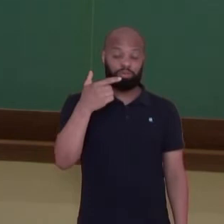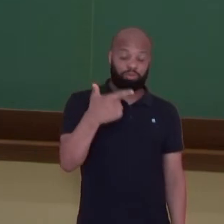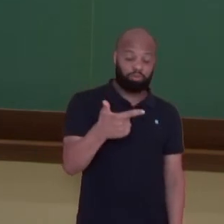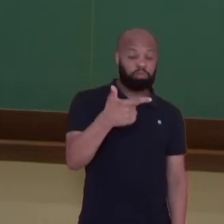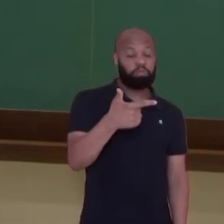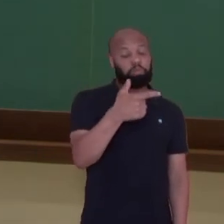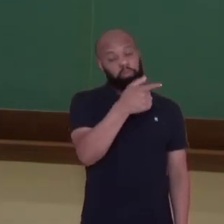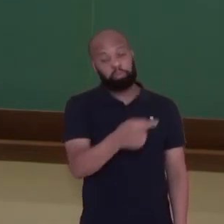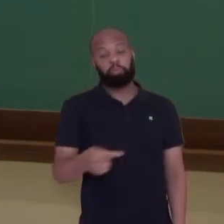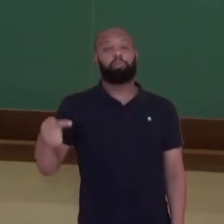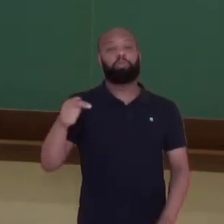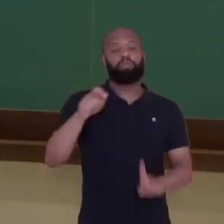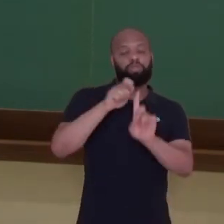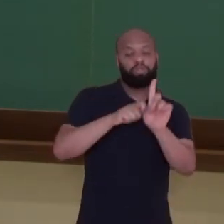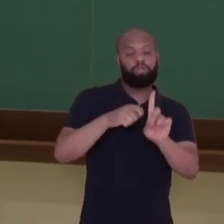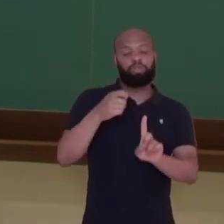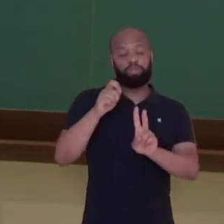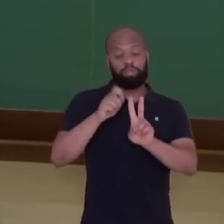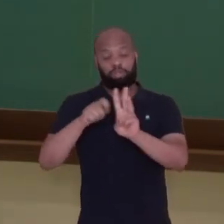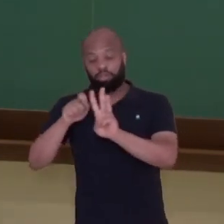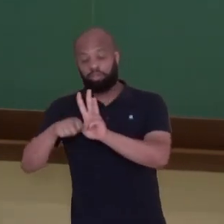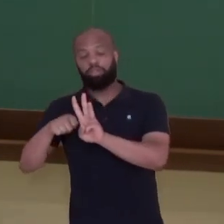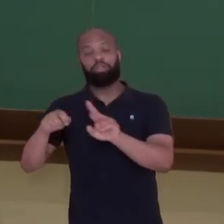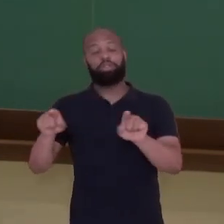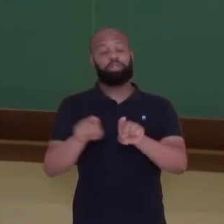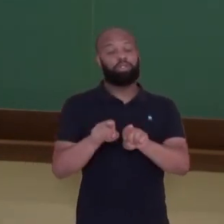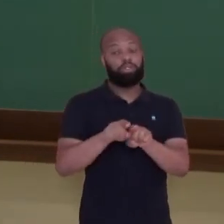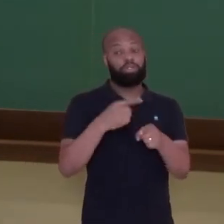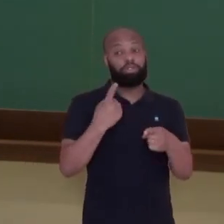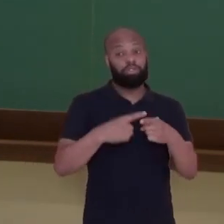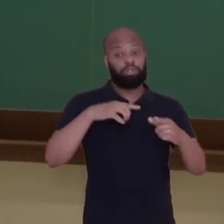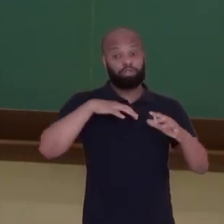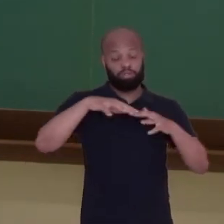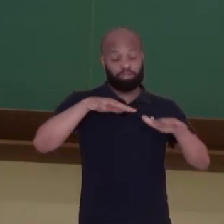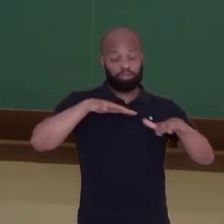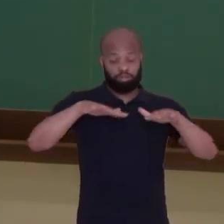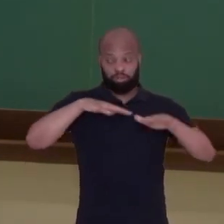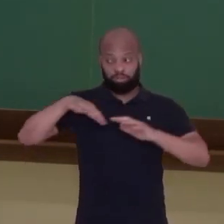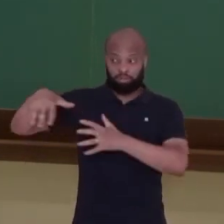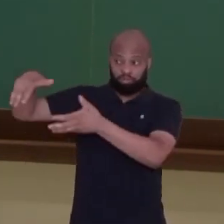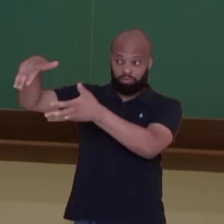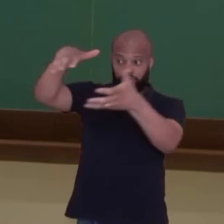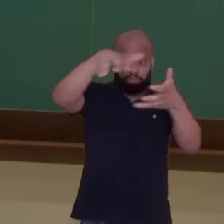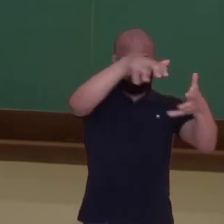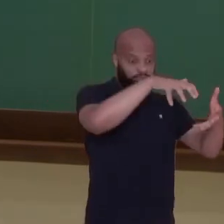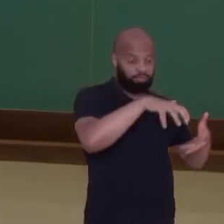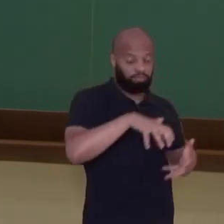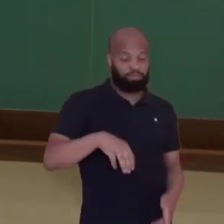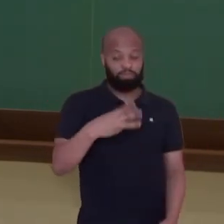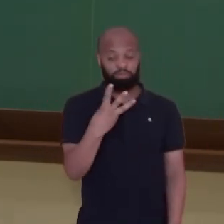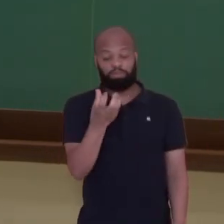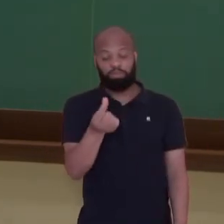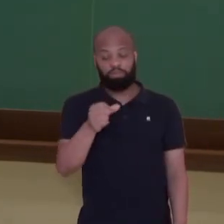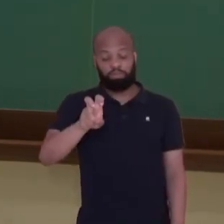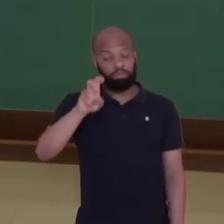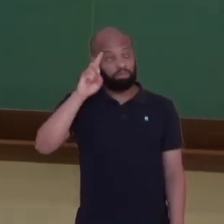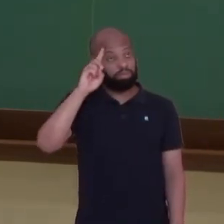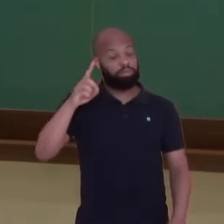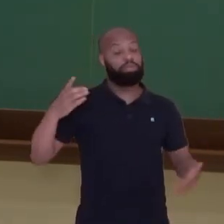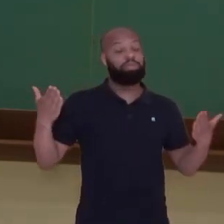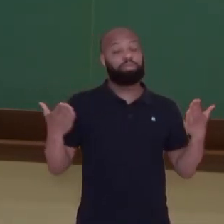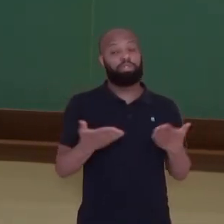1 mês, 3 meses. Lembrando que esse movimento demora 365 dias.